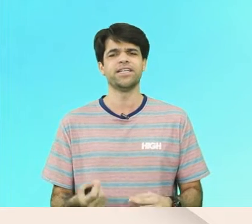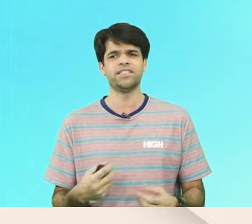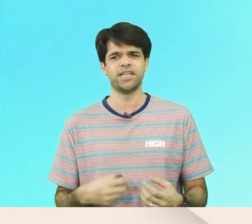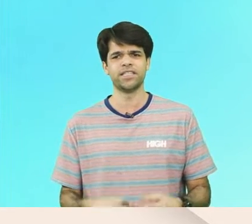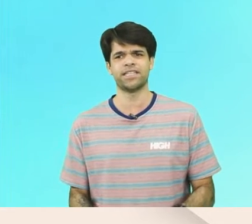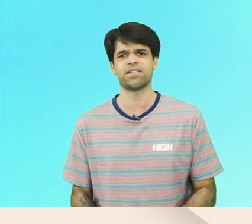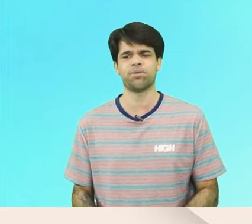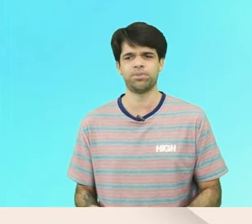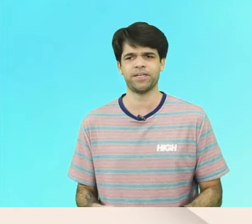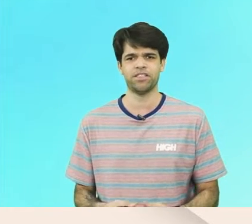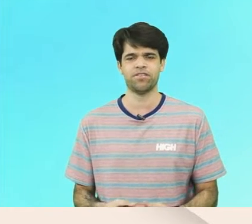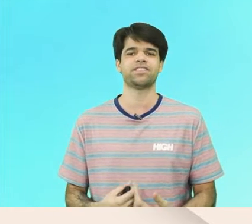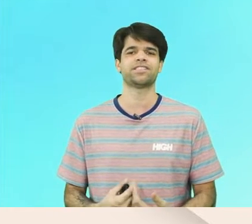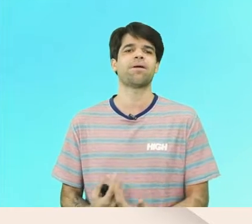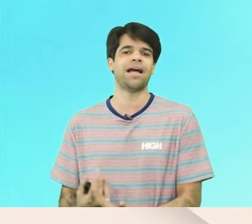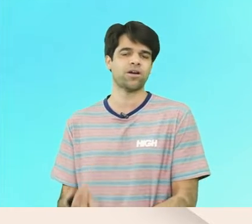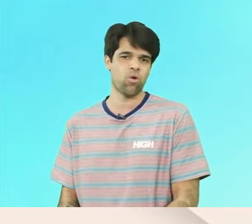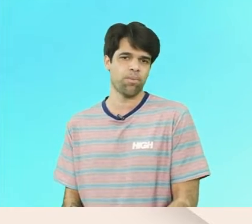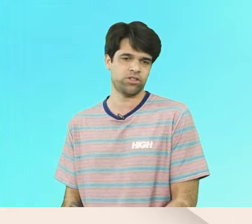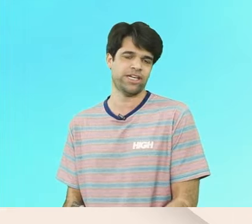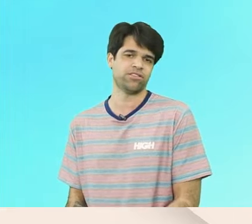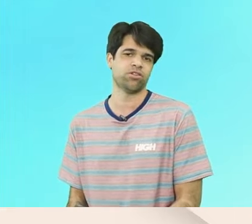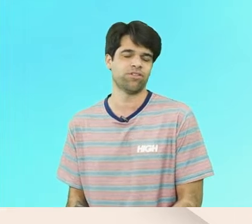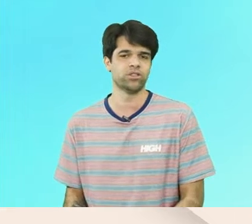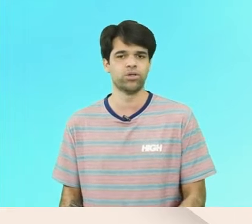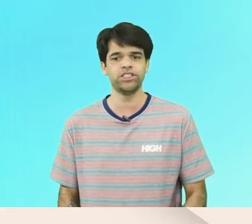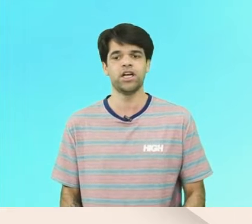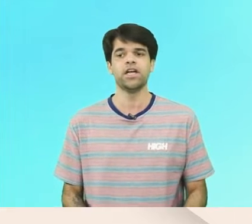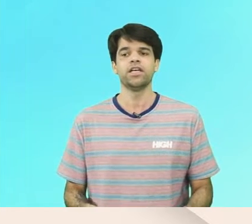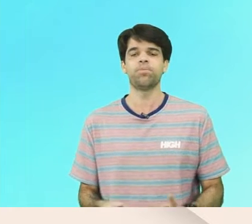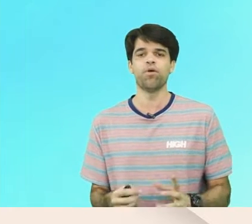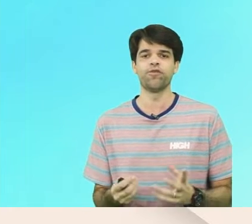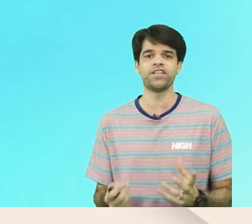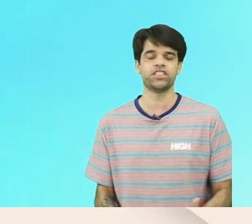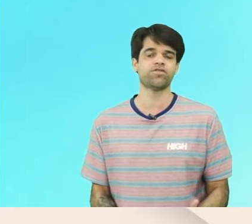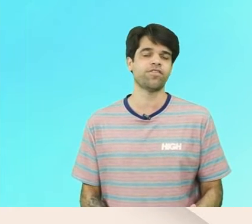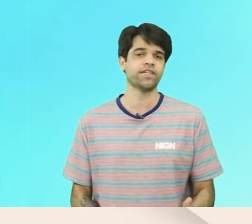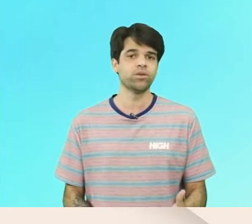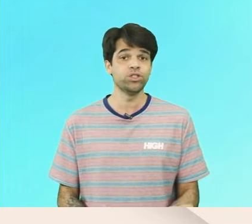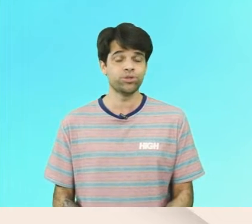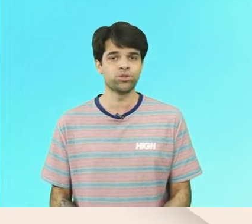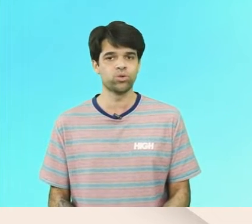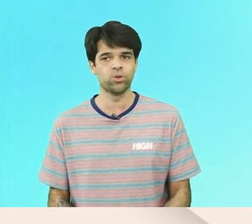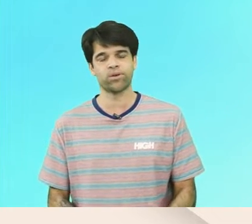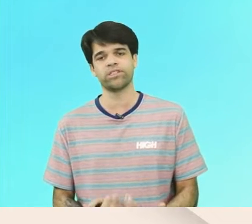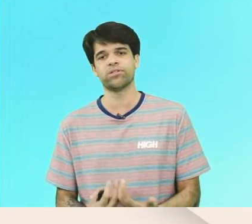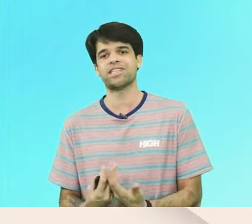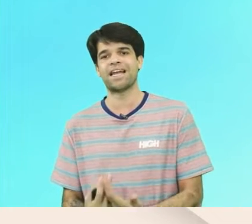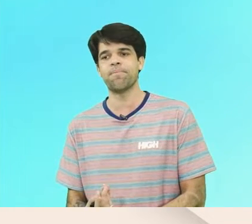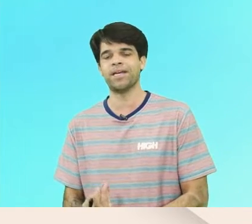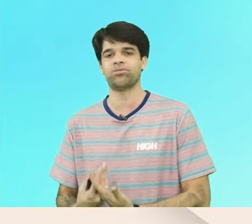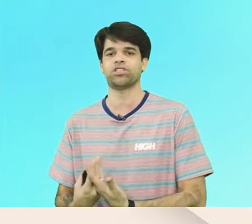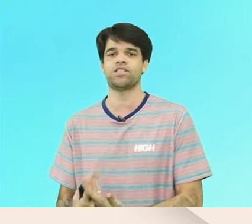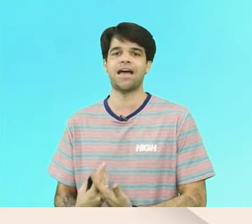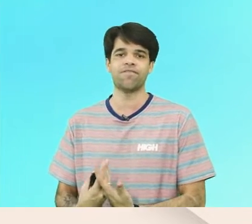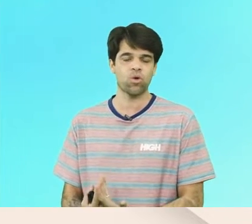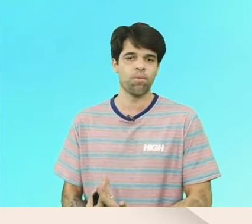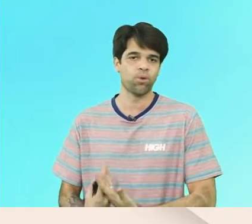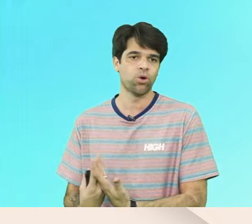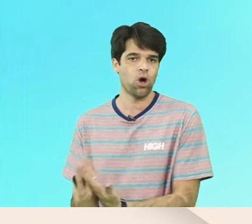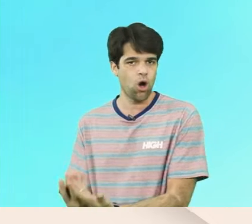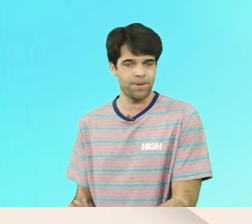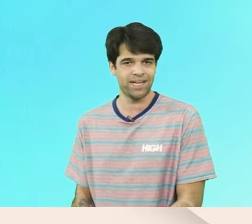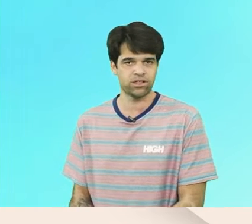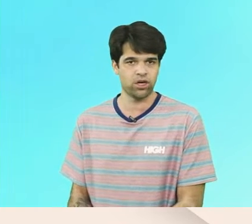pode ter diante dessa perspectiva de trabalhar com projetos inovadores. E por fim a gente vai ver aqui uma estrutura, quais são os elementos que